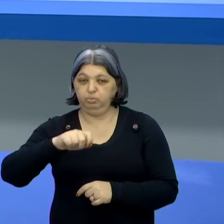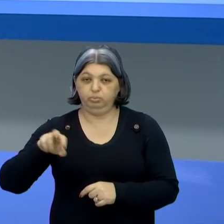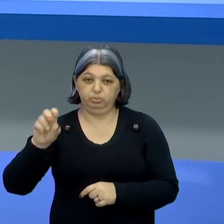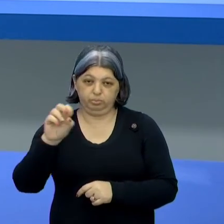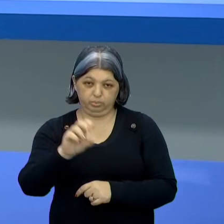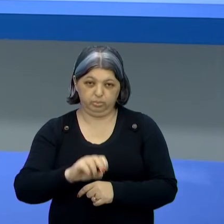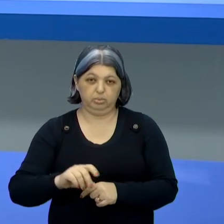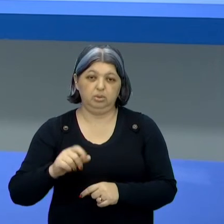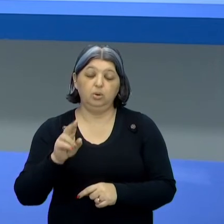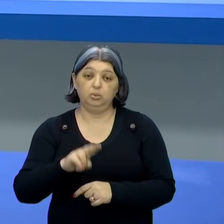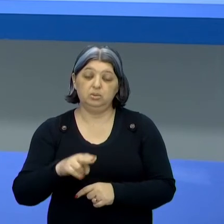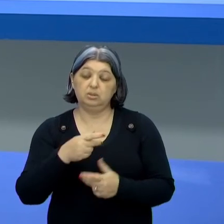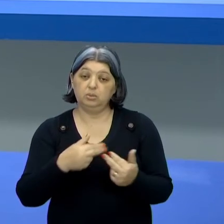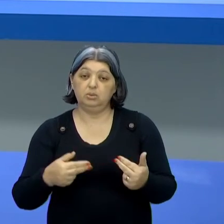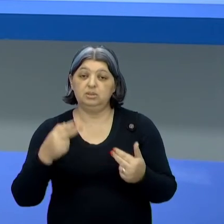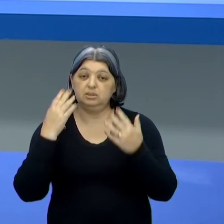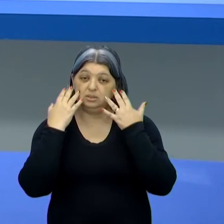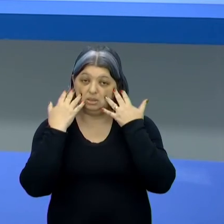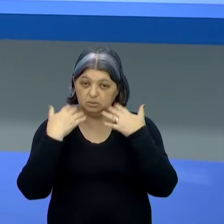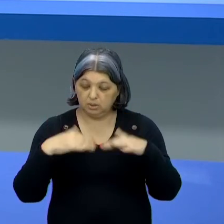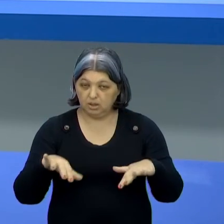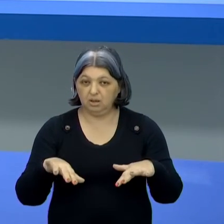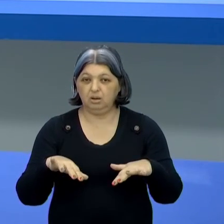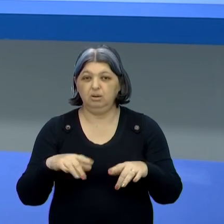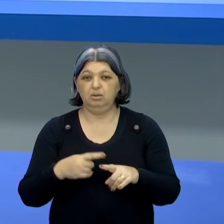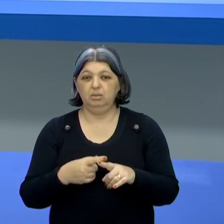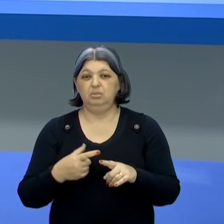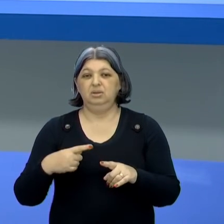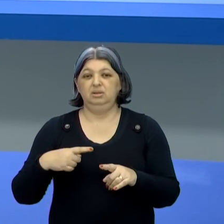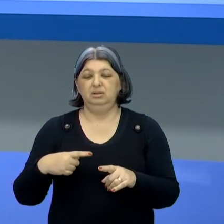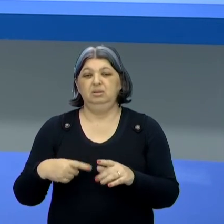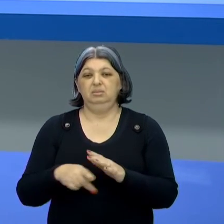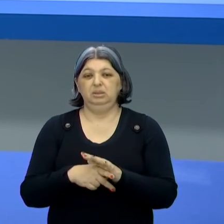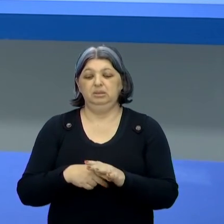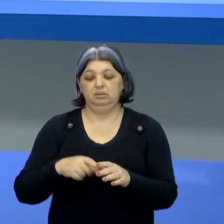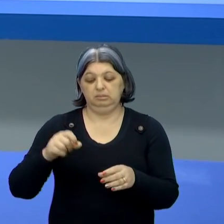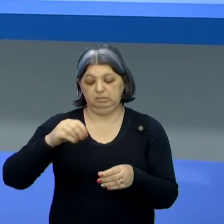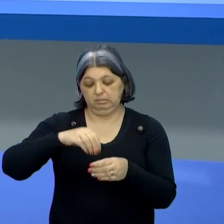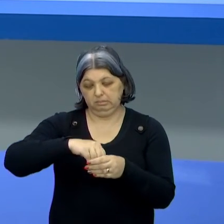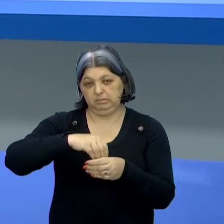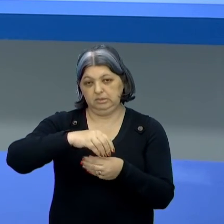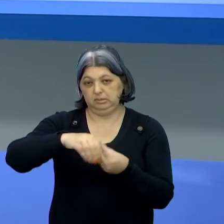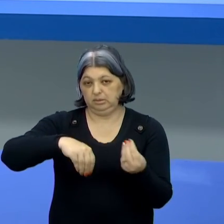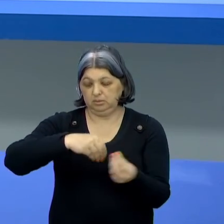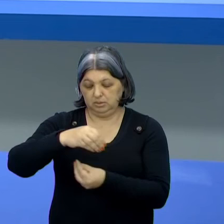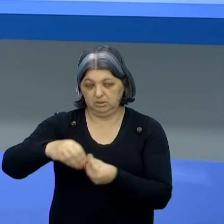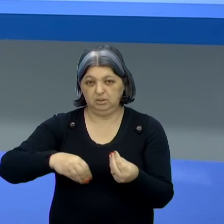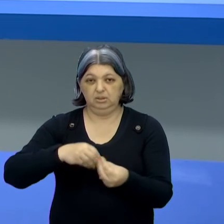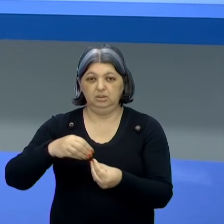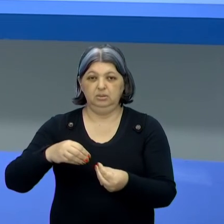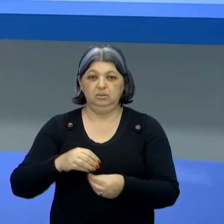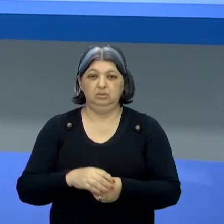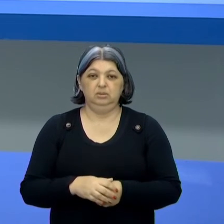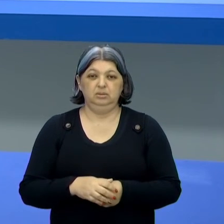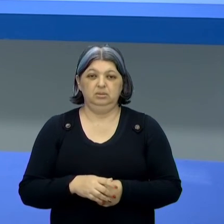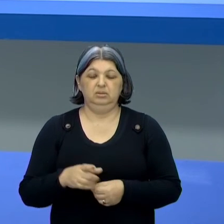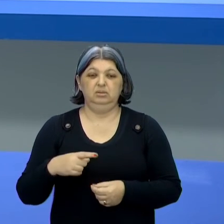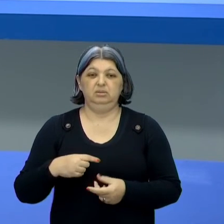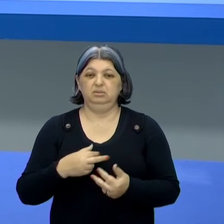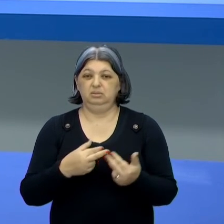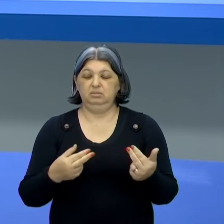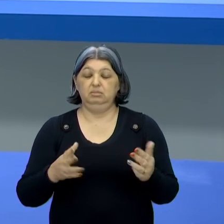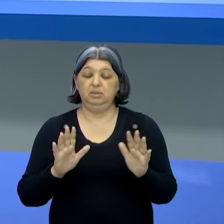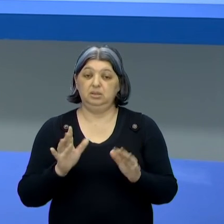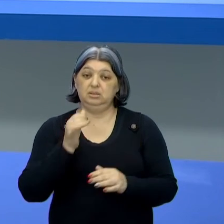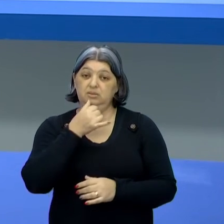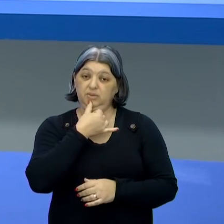defensivos naturais, sem ser defensivo agrícola, daquele que tem glifosato, né? Que tem, infelizmente, o Brasil